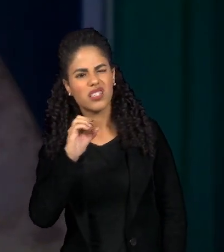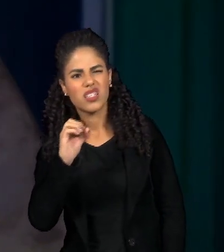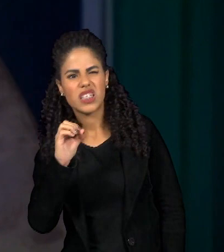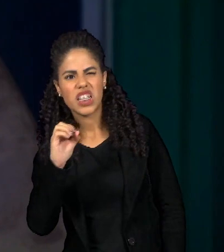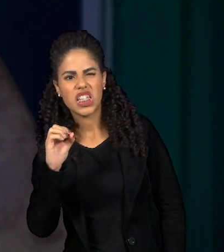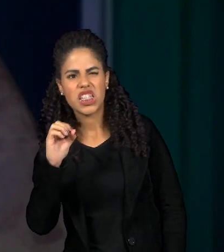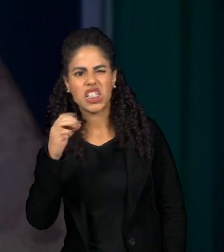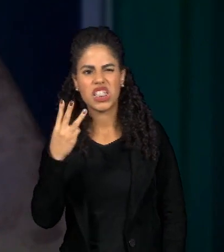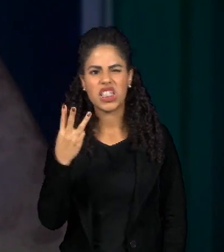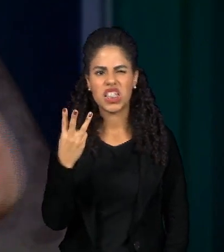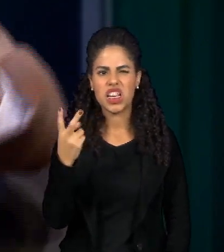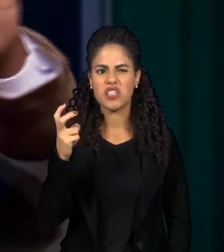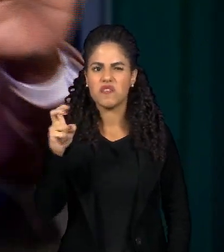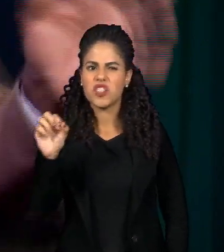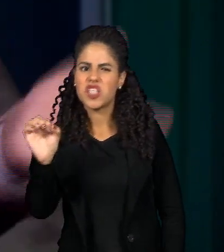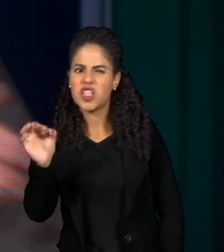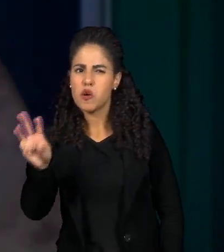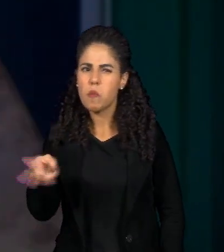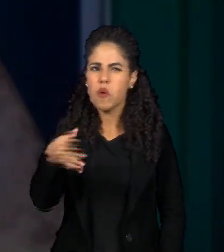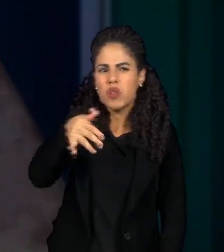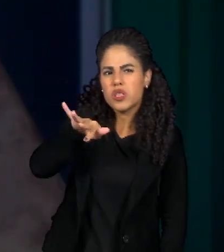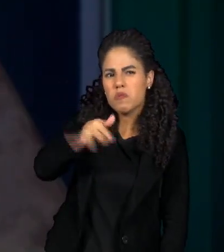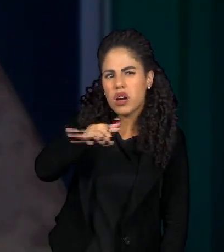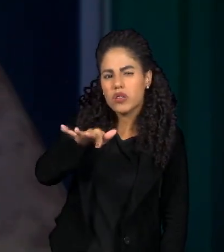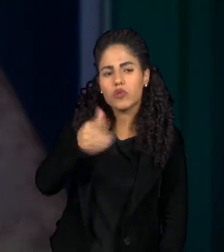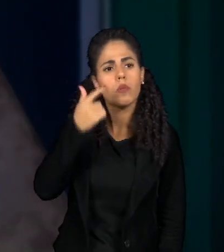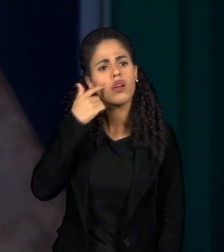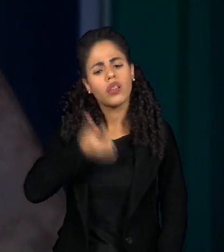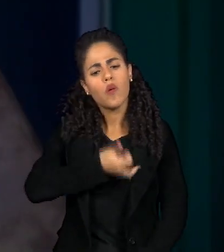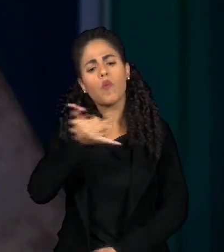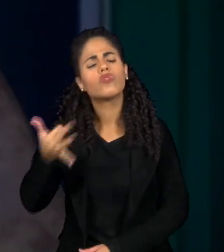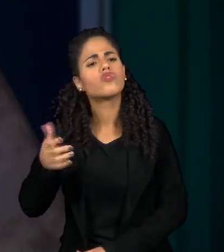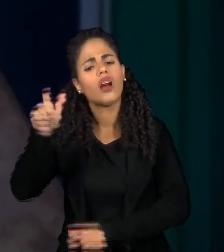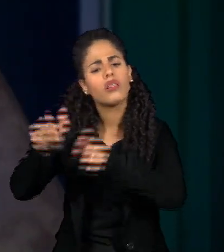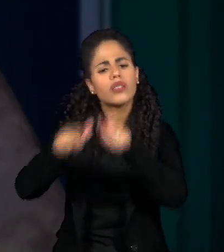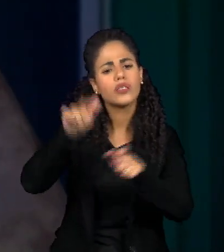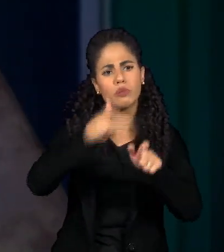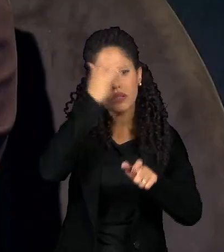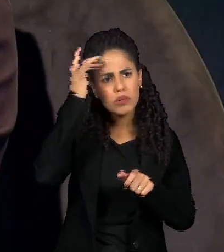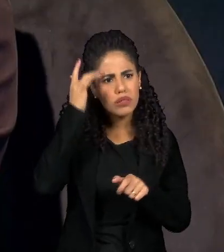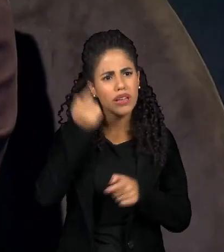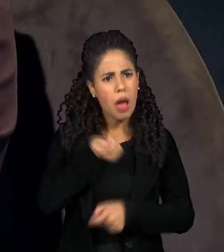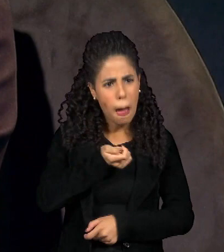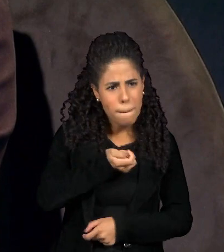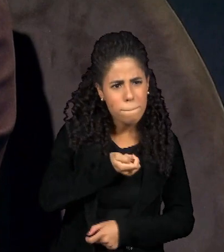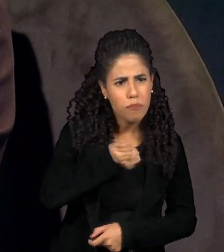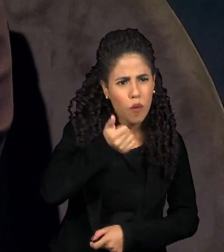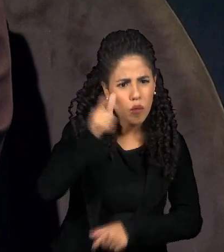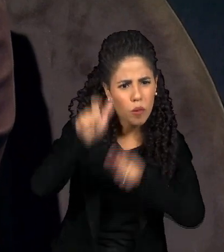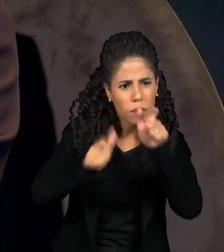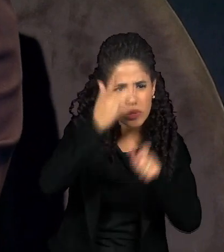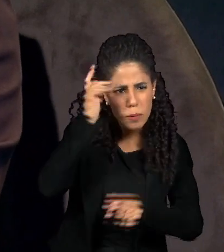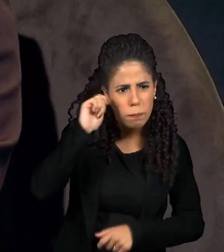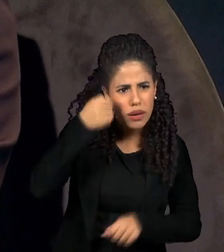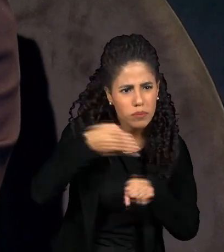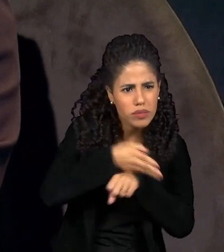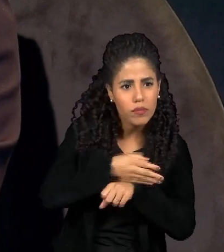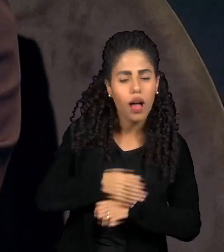325 bilhões aproximadamente. Nem diante de todos esses números os negros não se faz presente? Não no setor